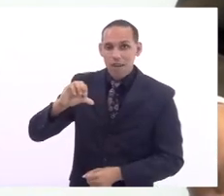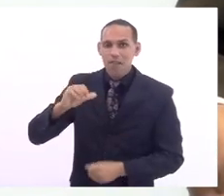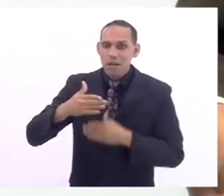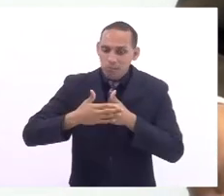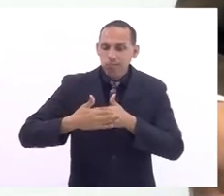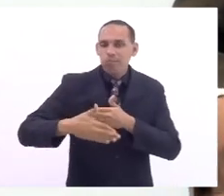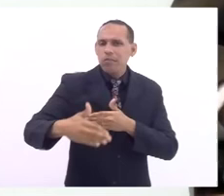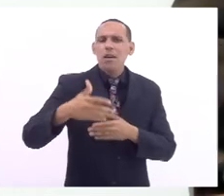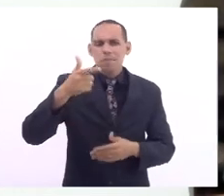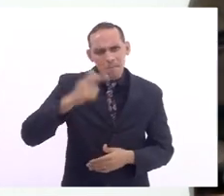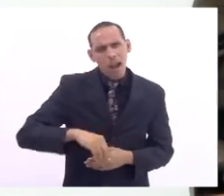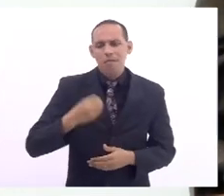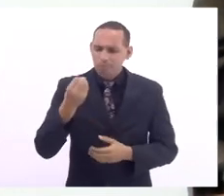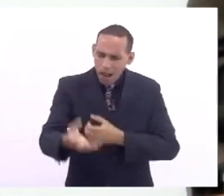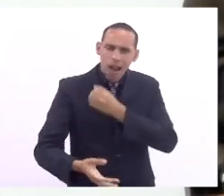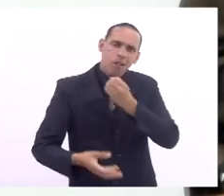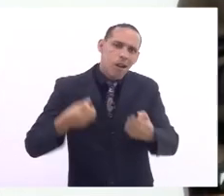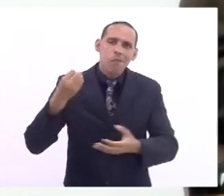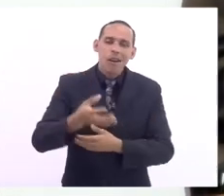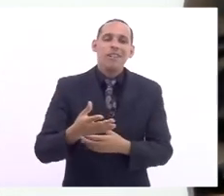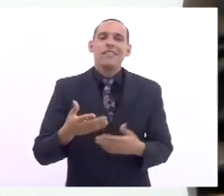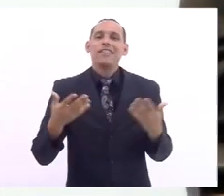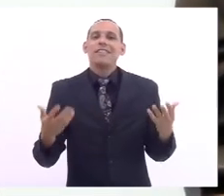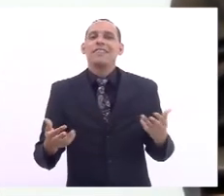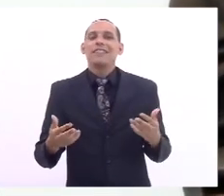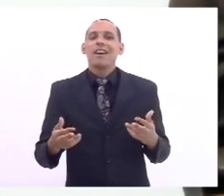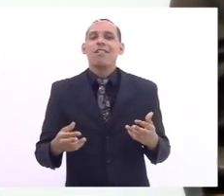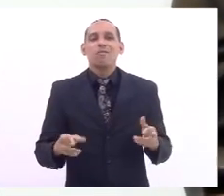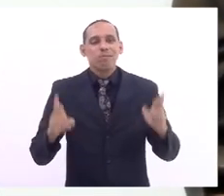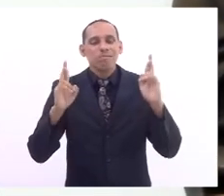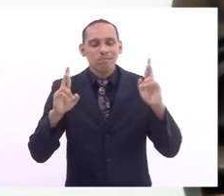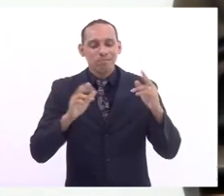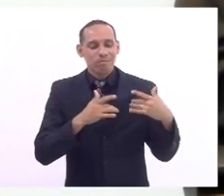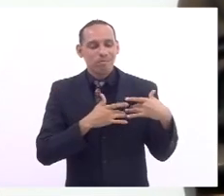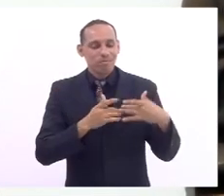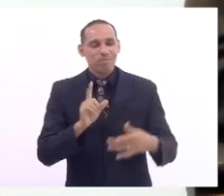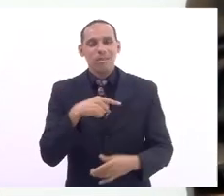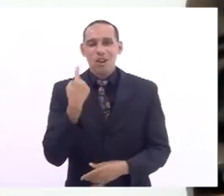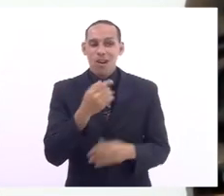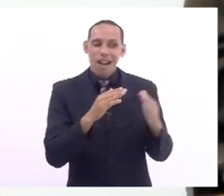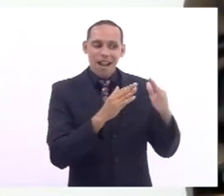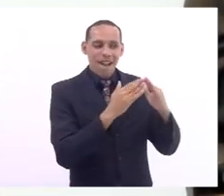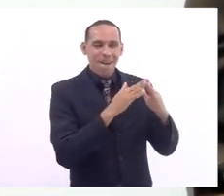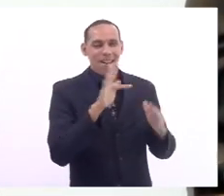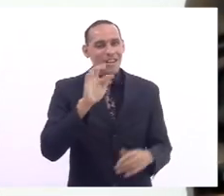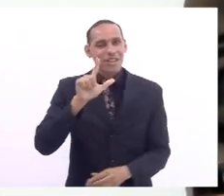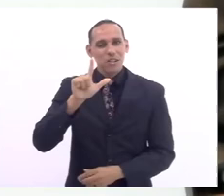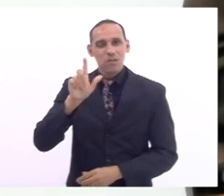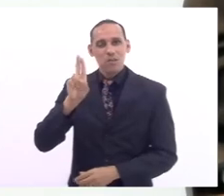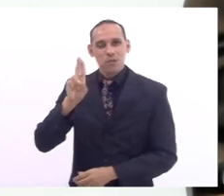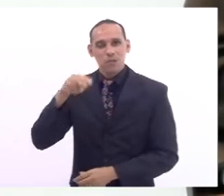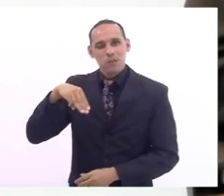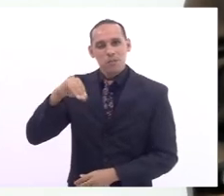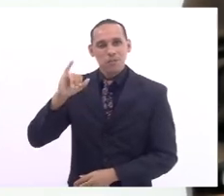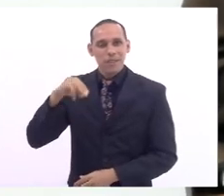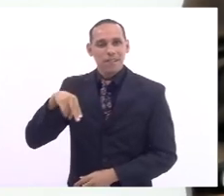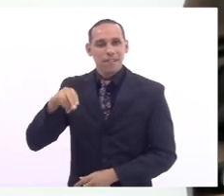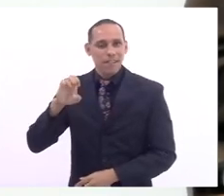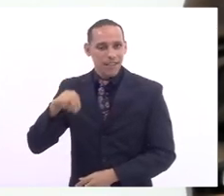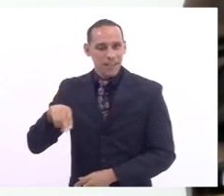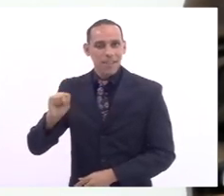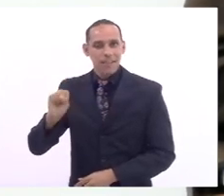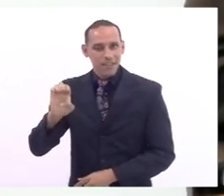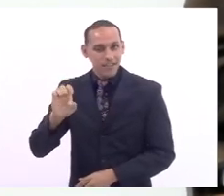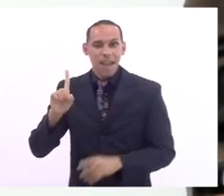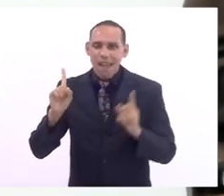mais nos próximos anos então contém a com a casa Fluminense começa a organização parceira muito comprometida com a